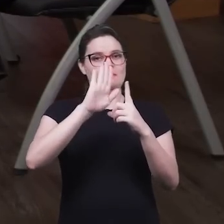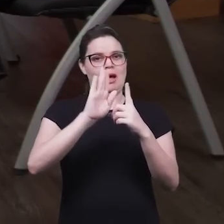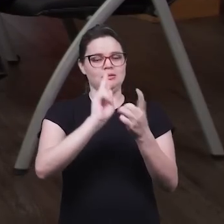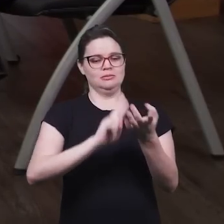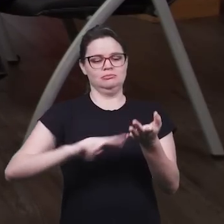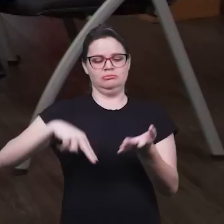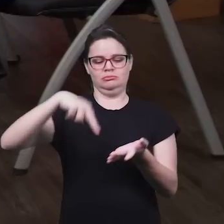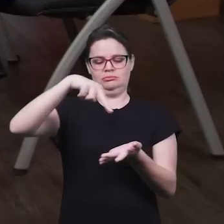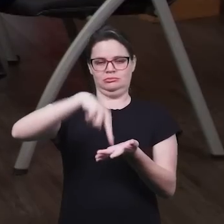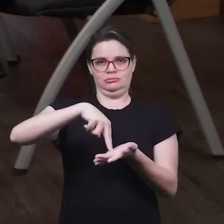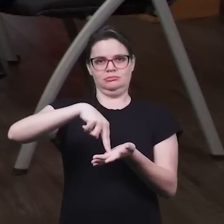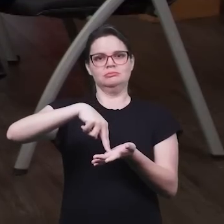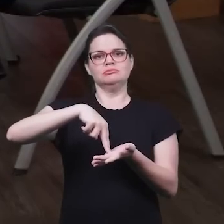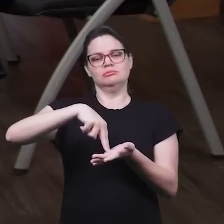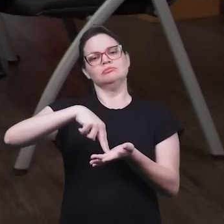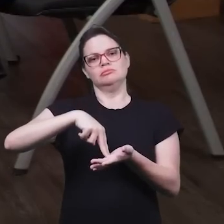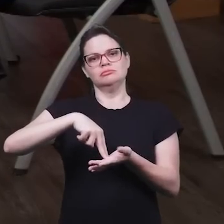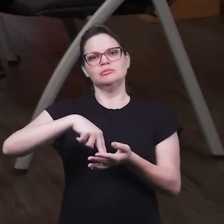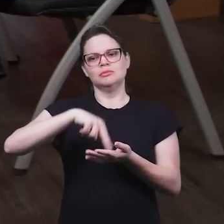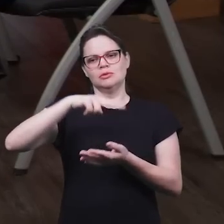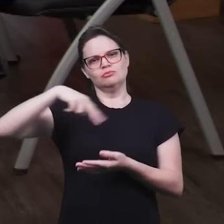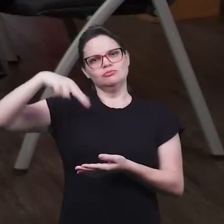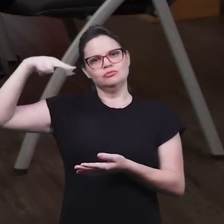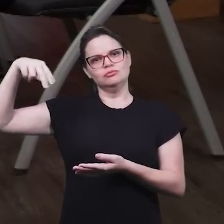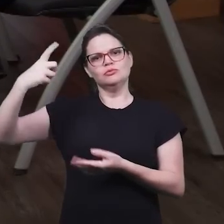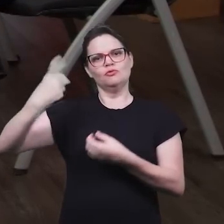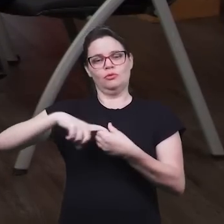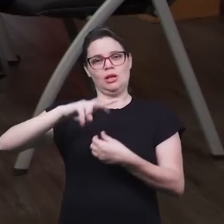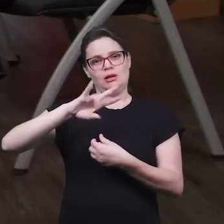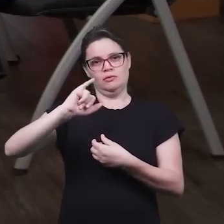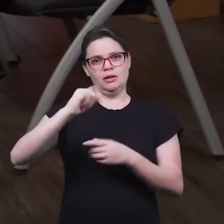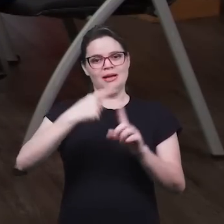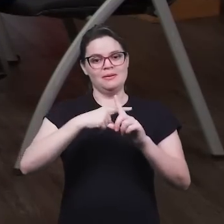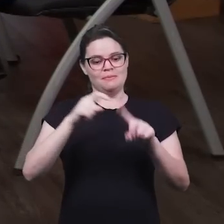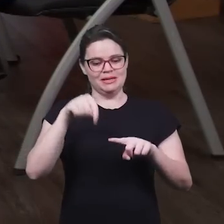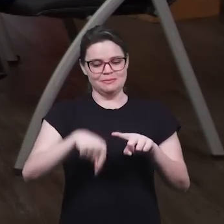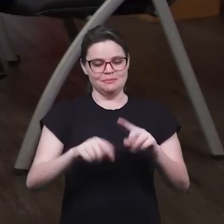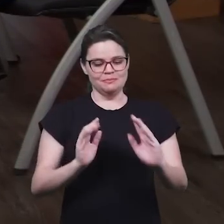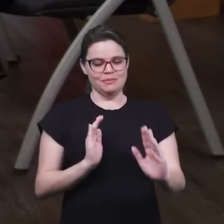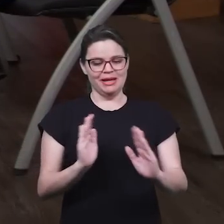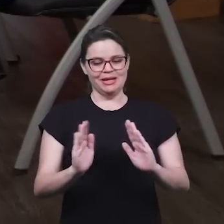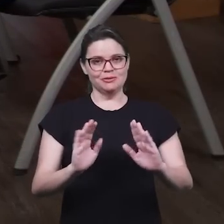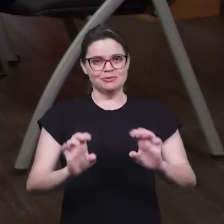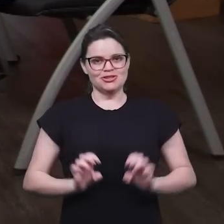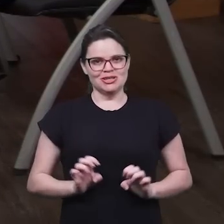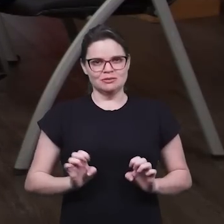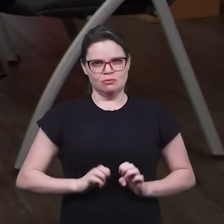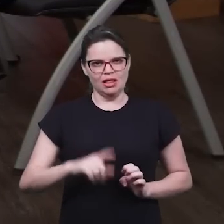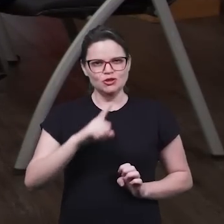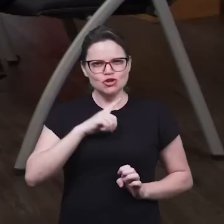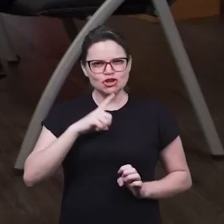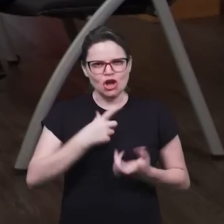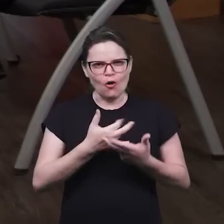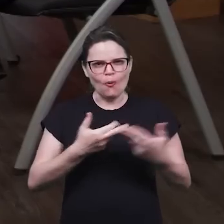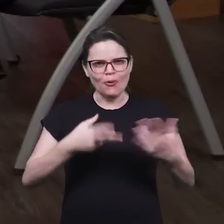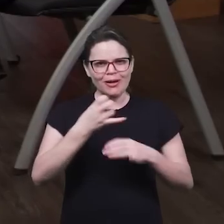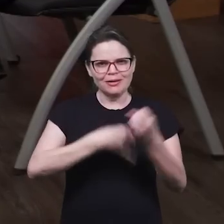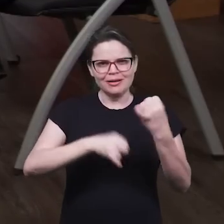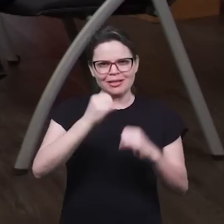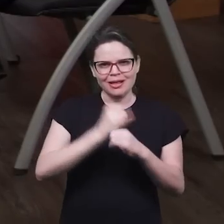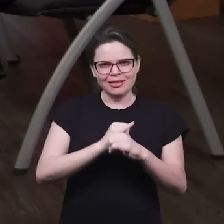Deus. Mas na época de Esmirna, a mensagem era a própria vida,